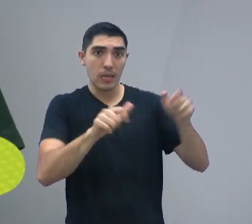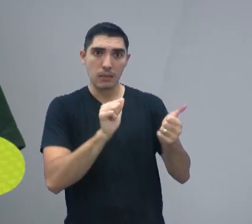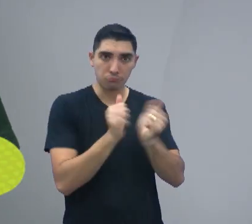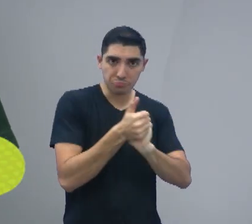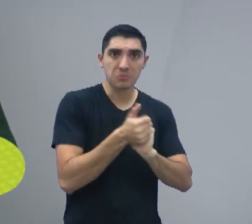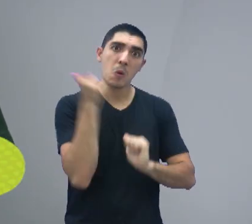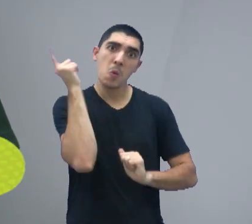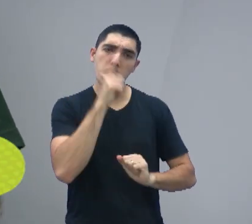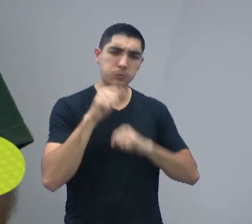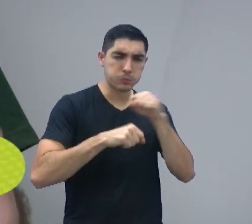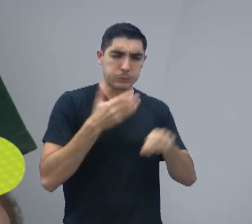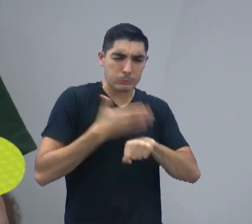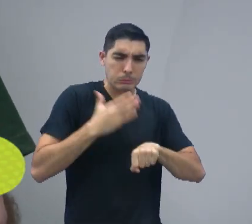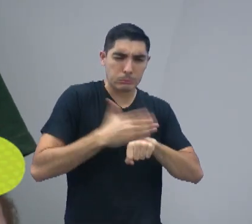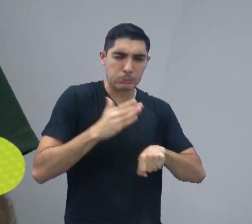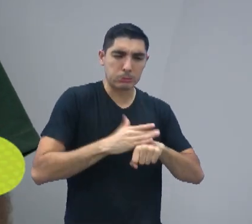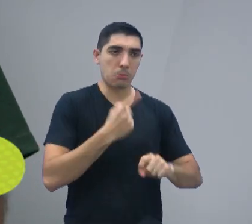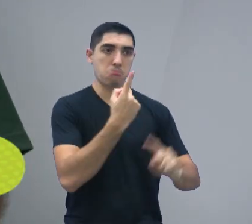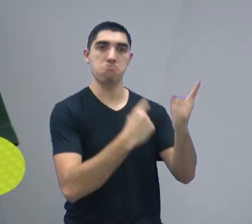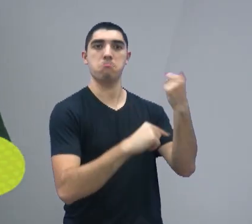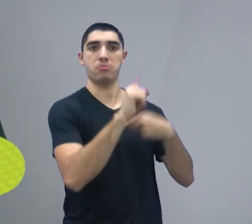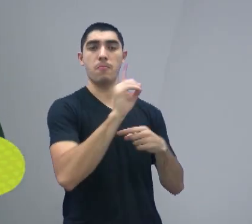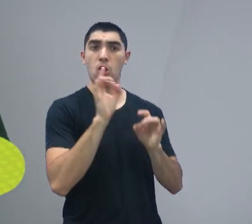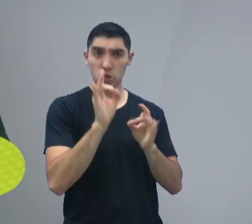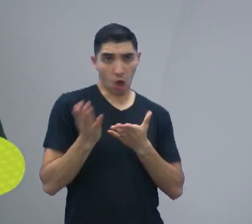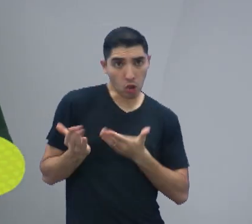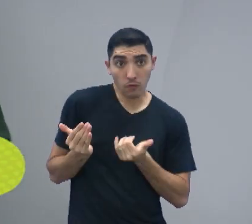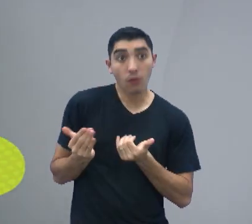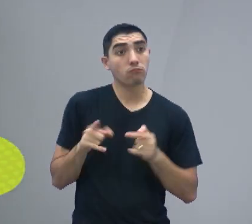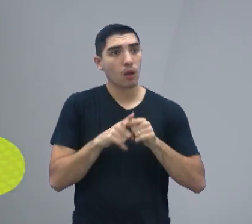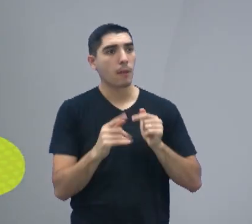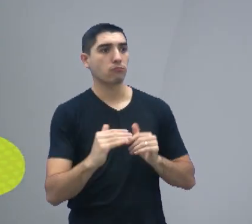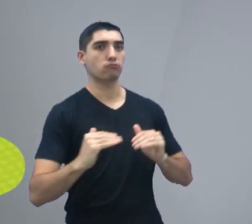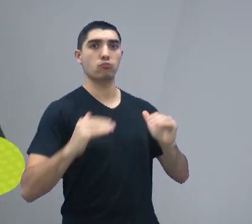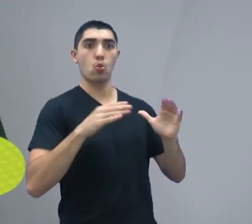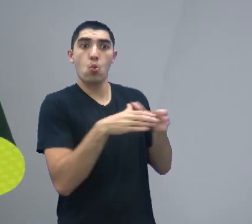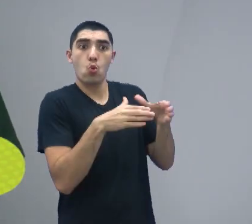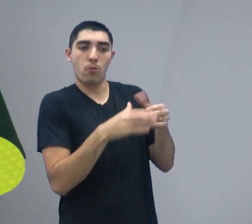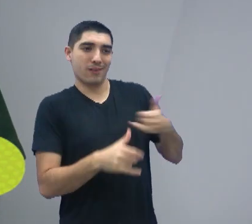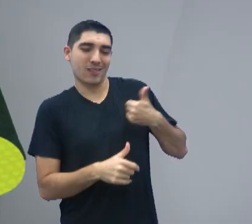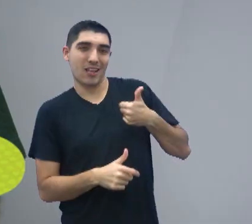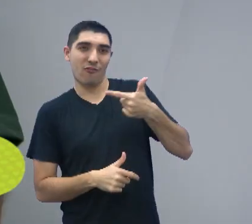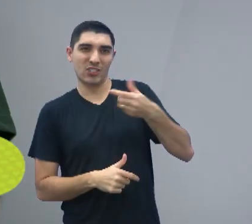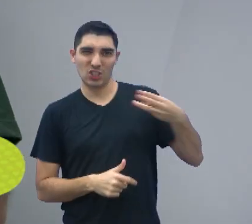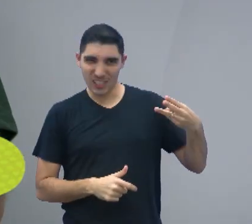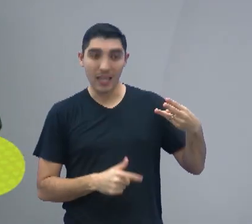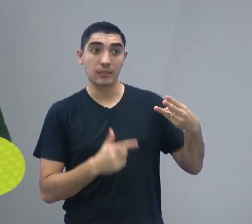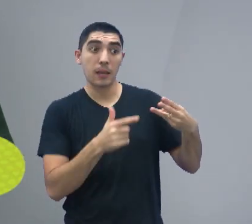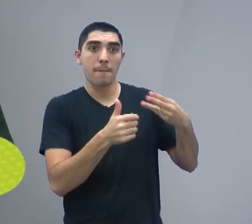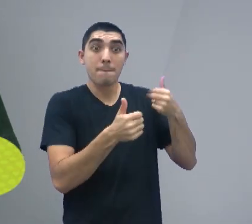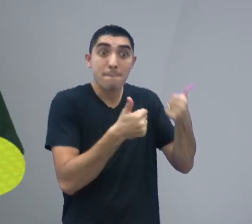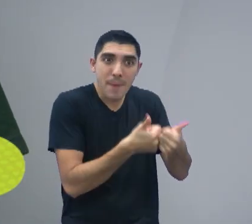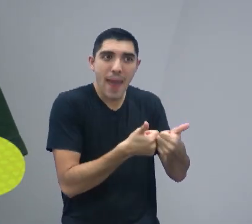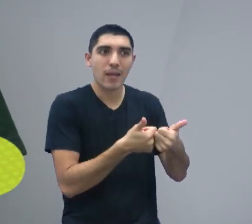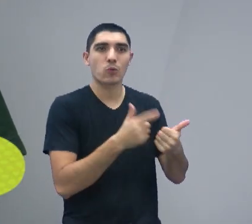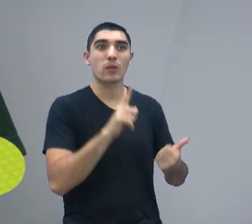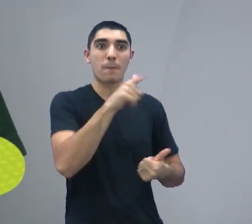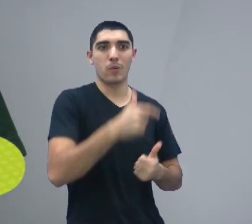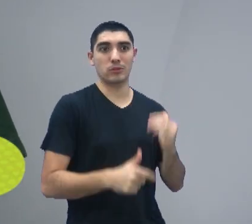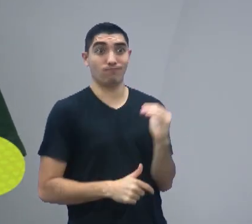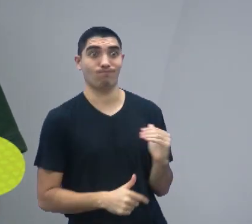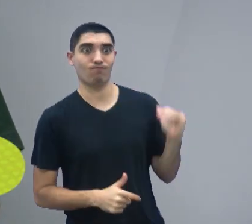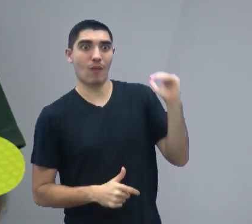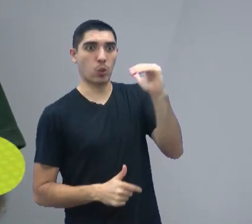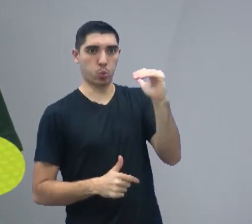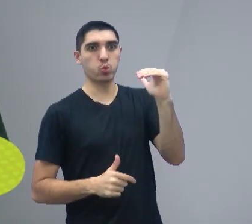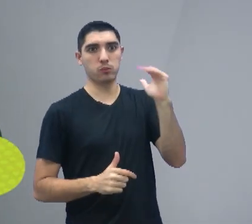gente vê que não somente a questão juvenil, mas a galera do Sub-23 está perto já de entrar ali para o adulto, está conseguindo trazer os resultados